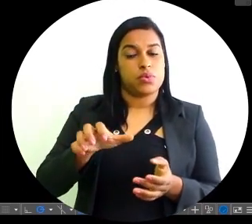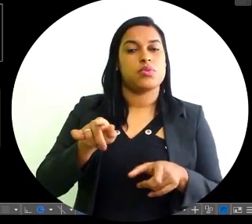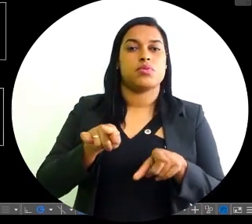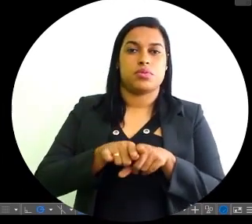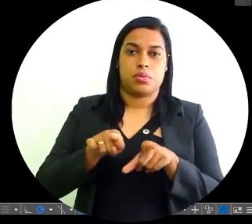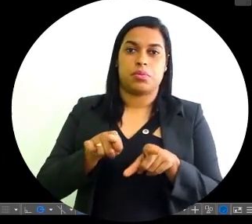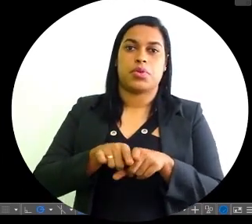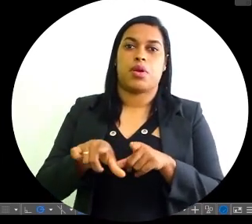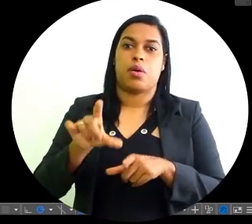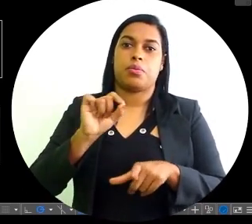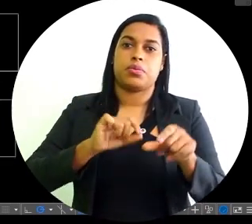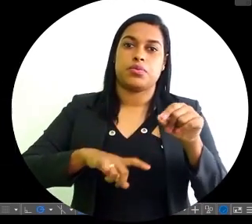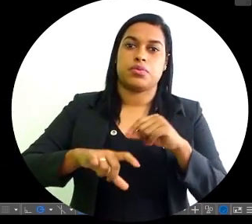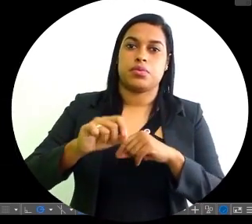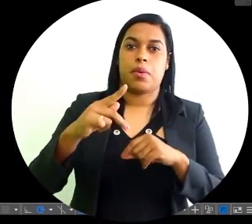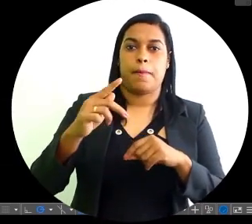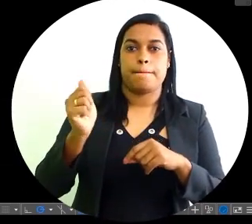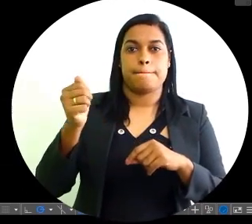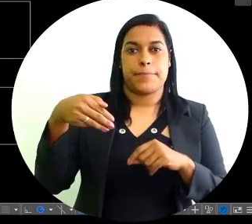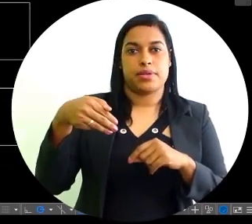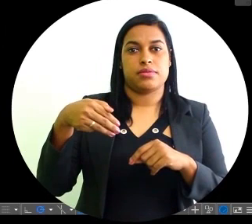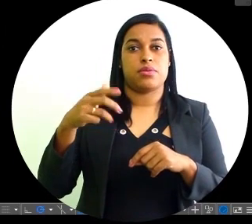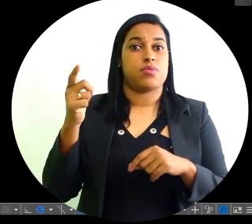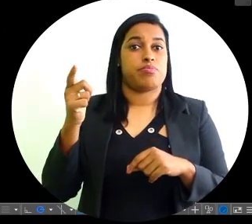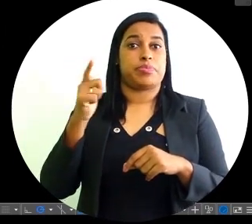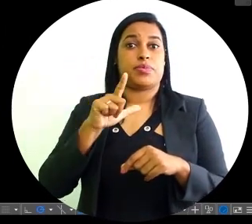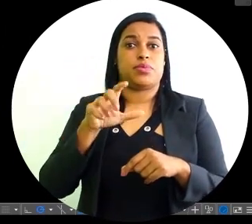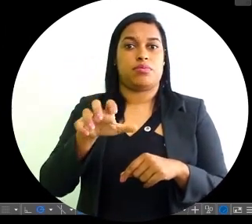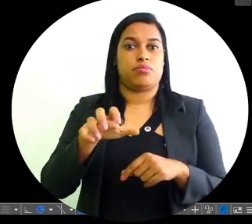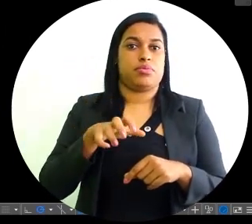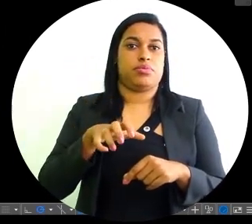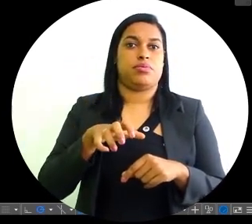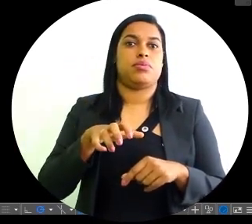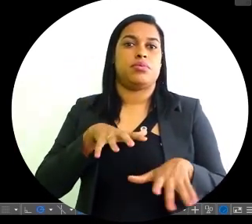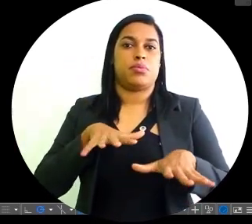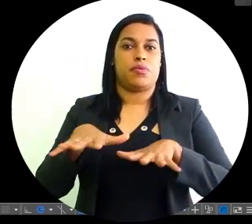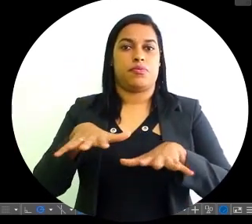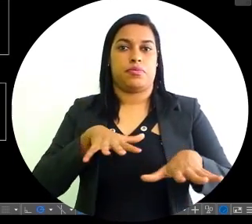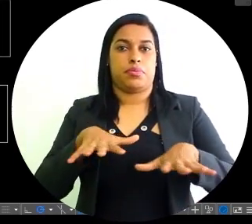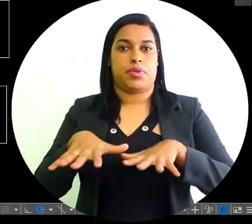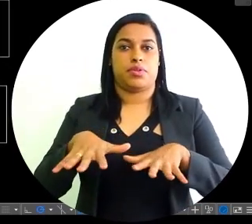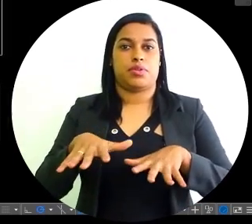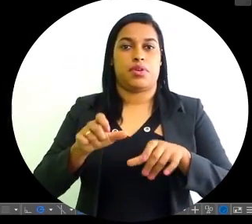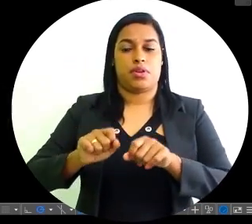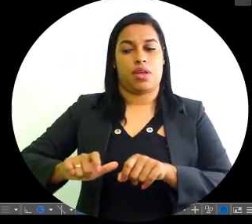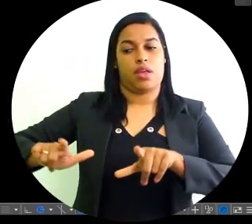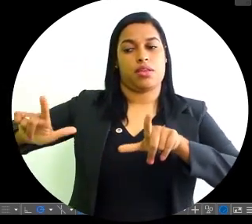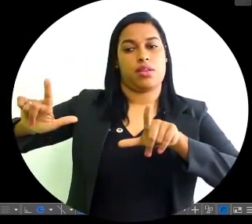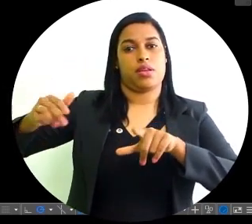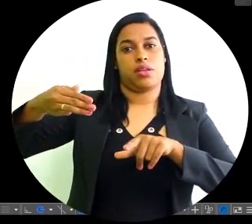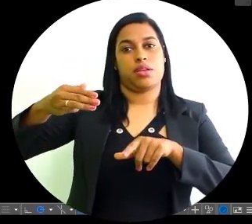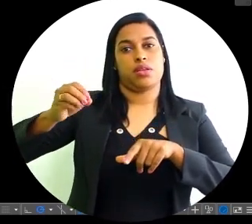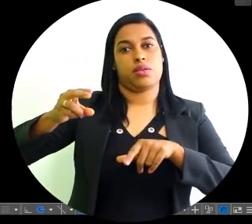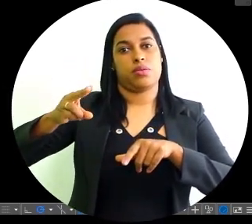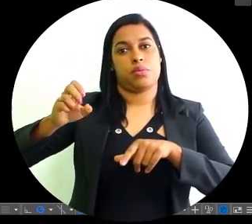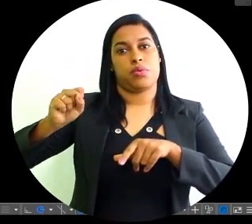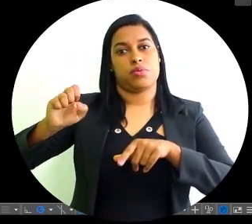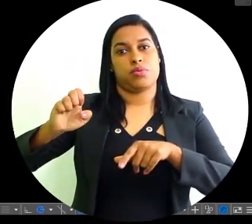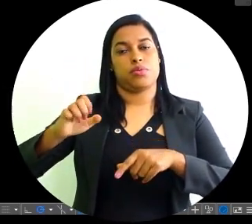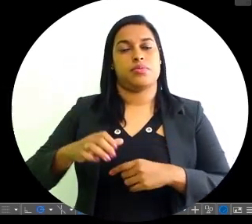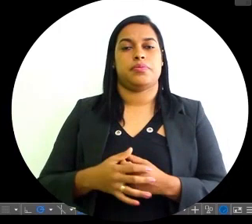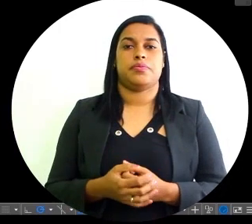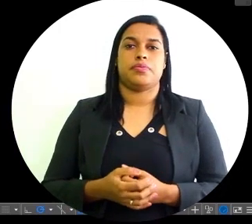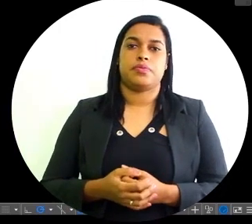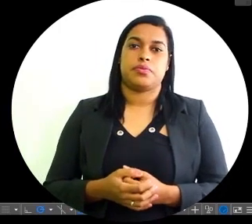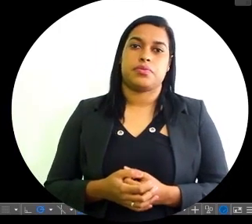que é chamada de Pan, que é quando eu consigo arrastar e movimentar a tela do mouse. A